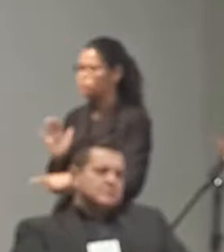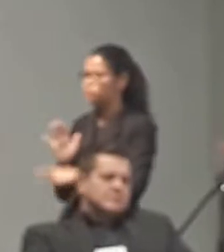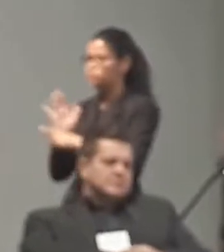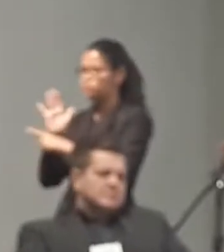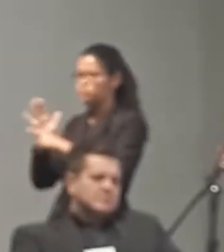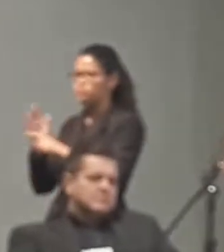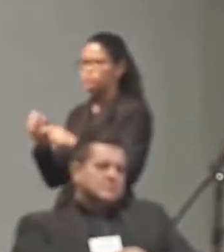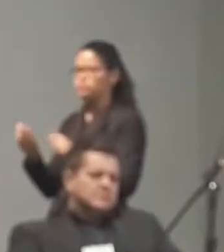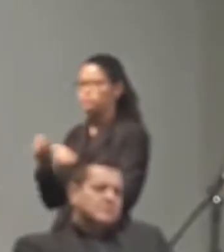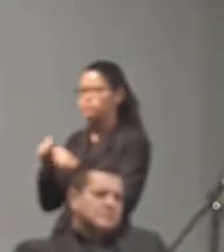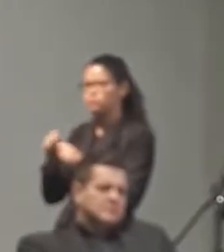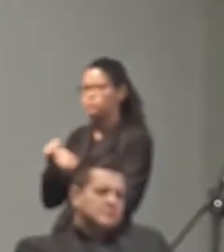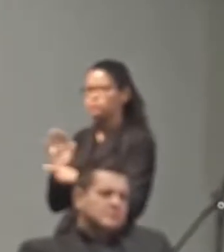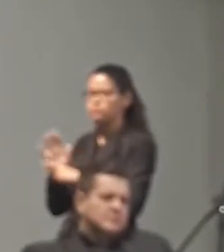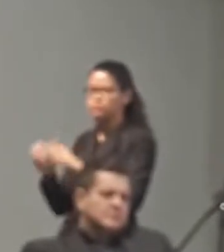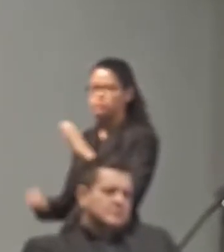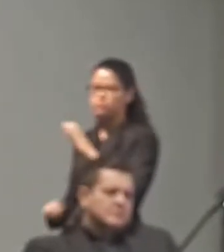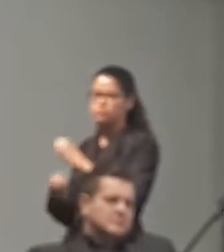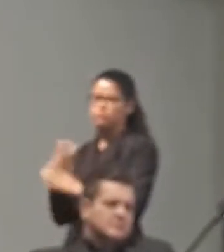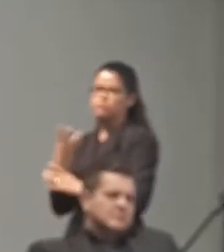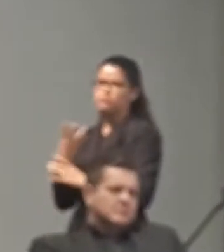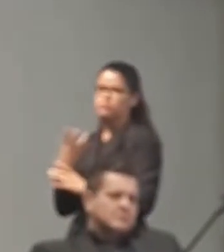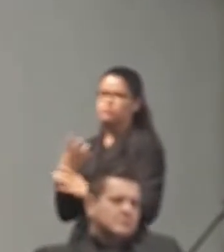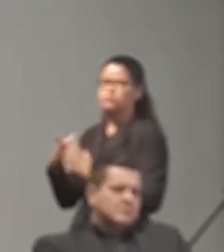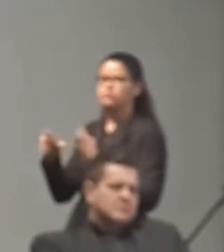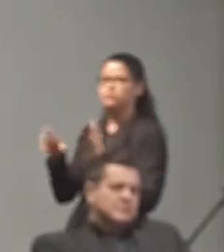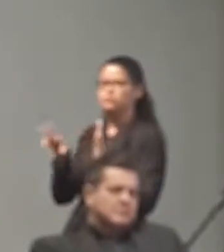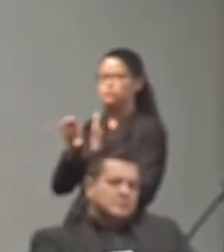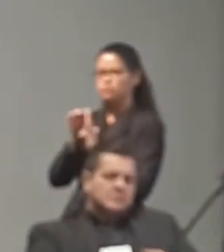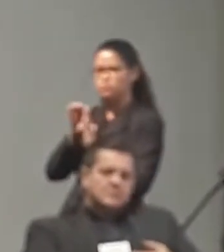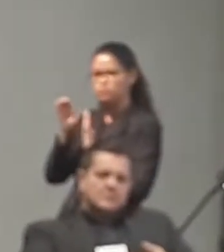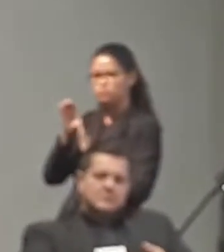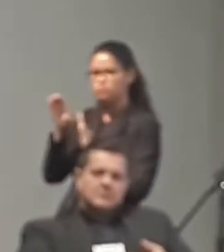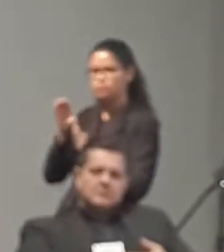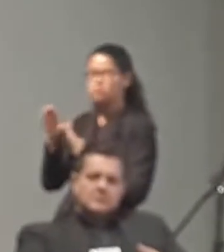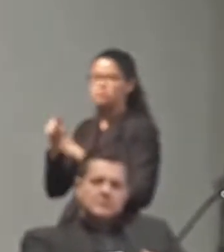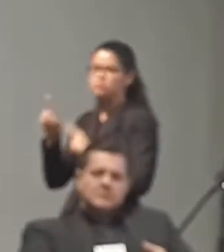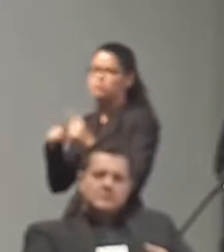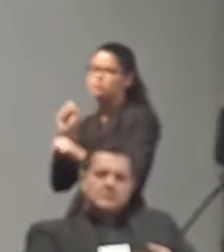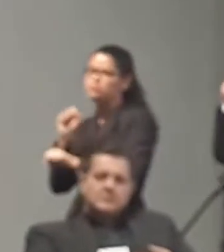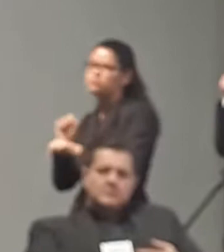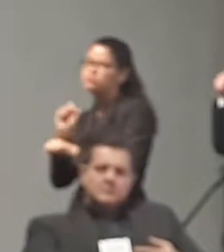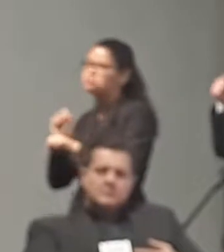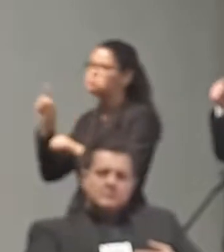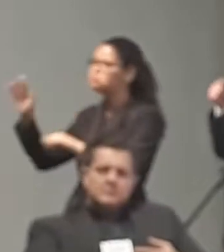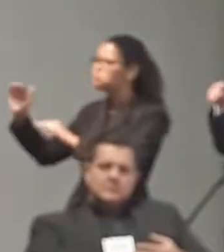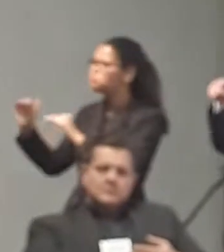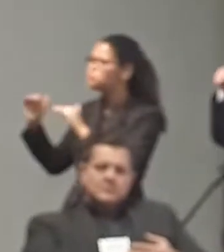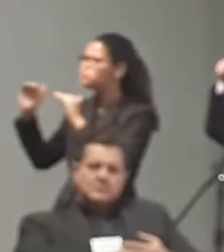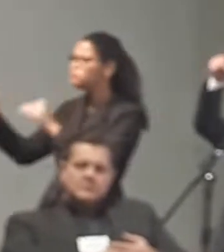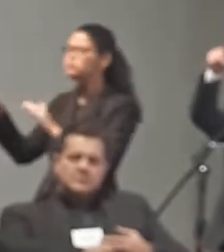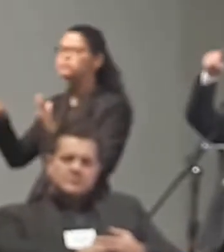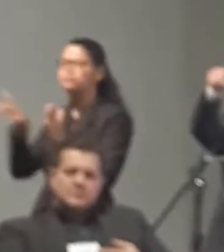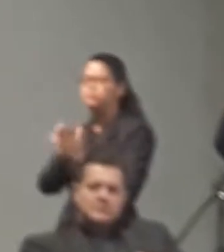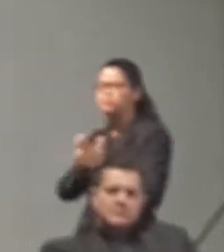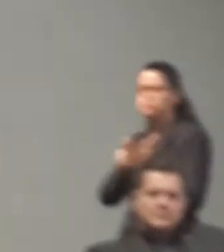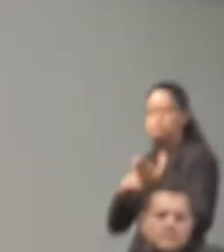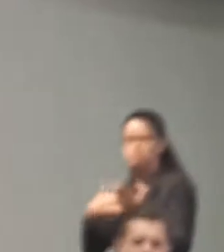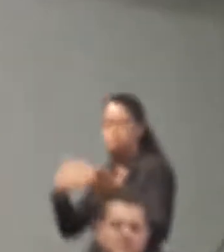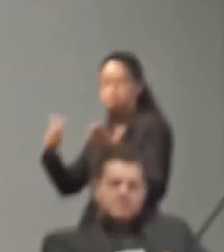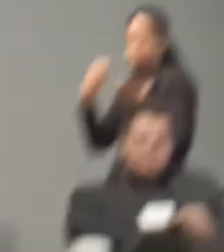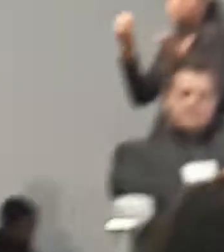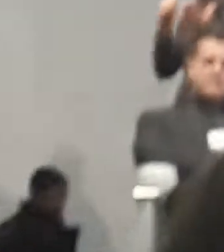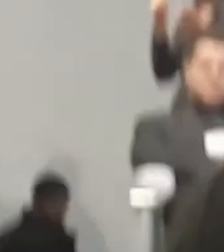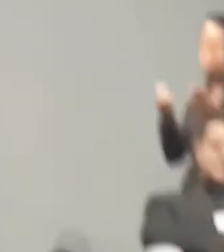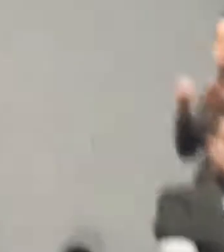a Constituição, que aplica a Constituição, esperar que o Supremo determine como aquela lei vai ser cumprida,